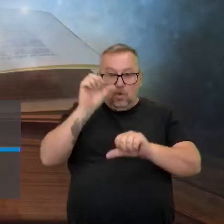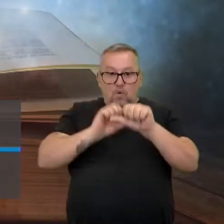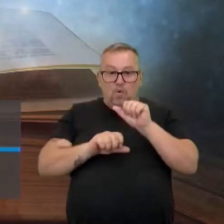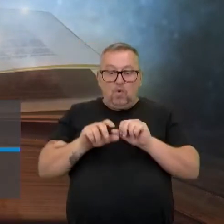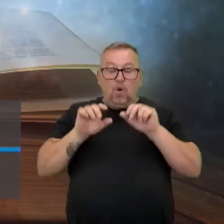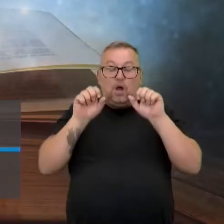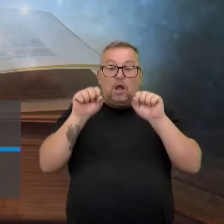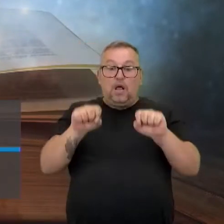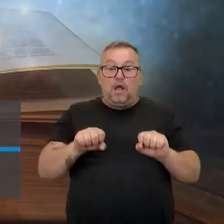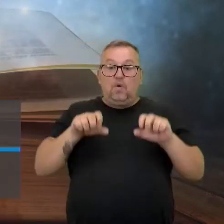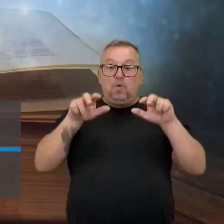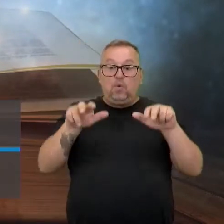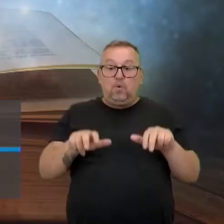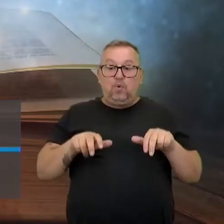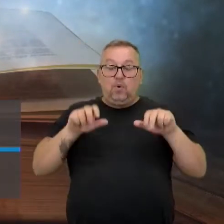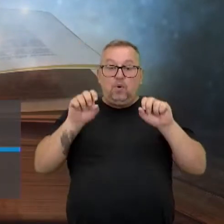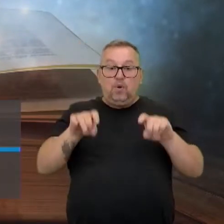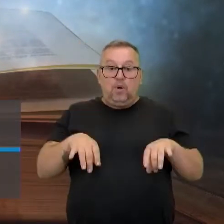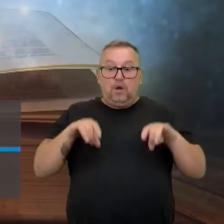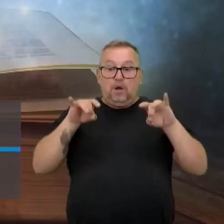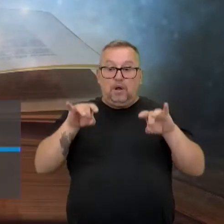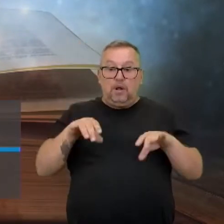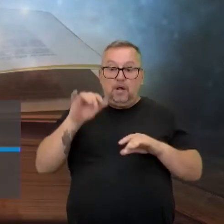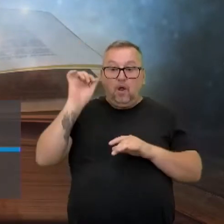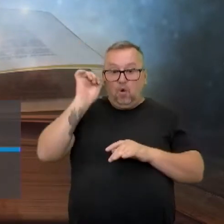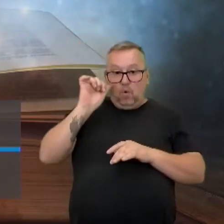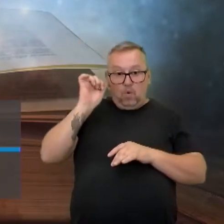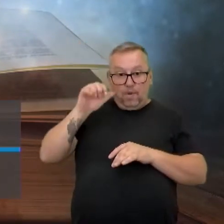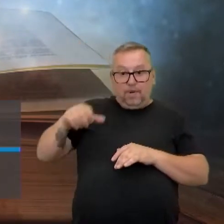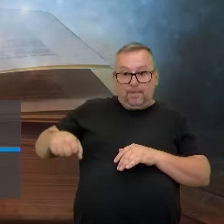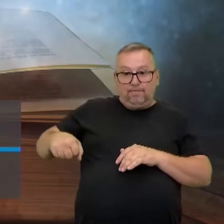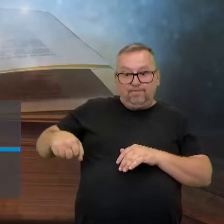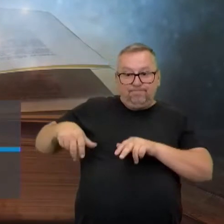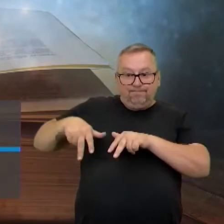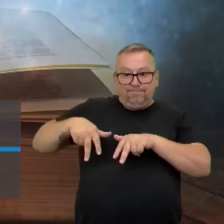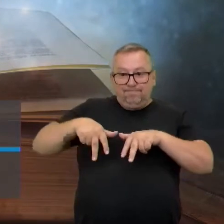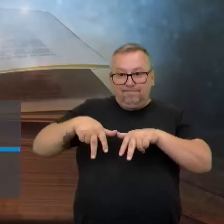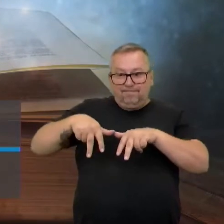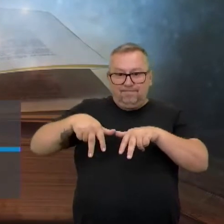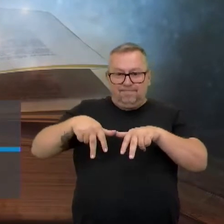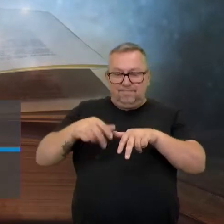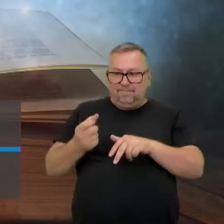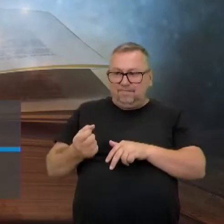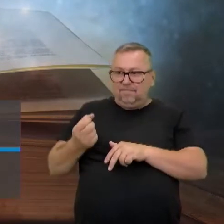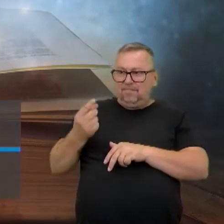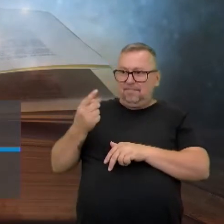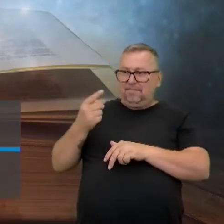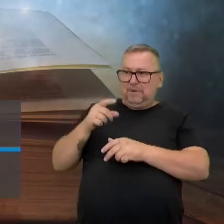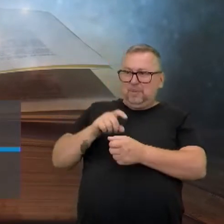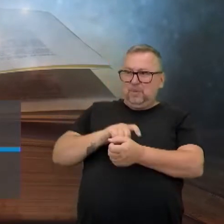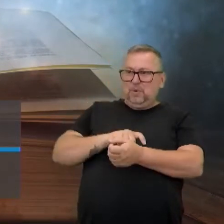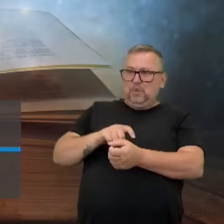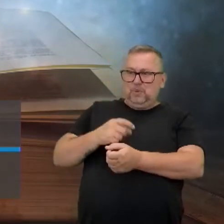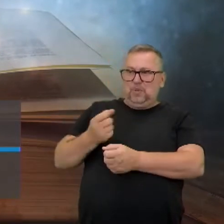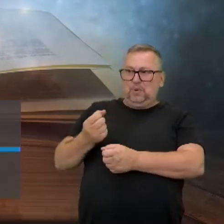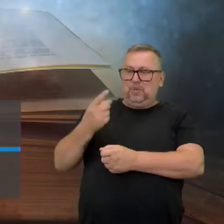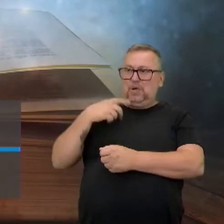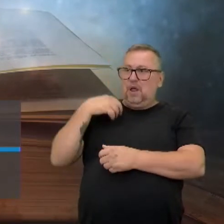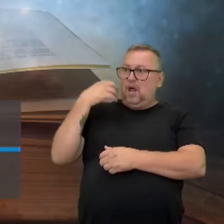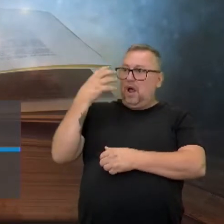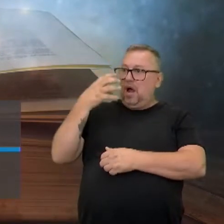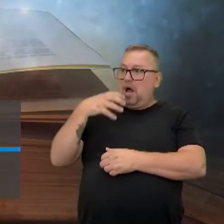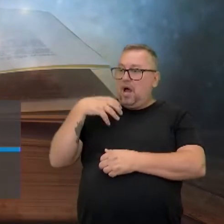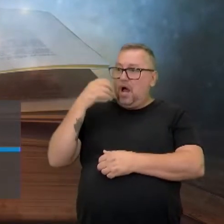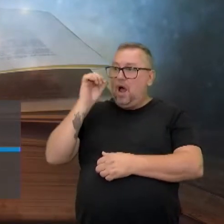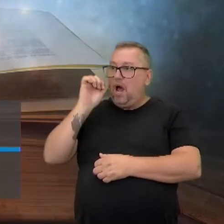de mãos dadas com uma linda moça dentro da casa do cara. E o cara, além de ficar meio irritado com aquilo, ele se apaixona